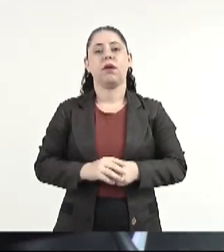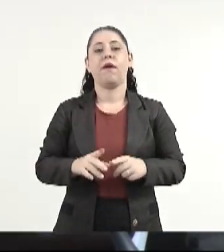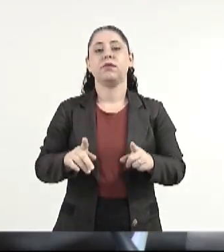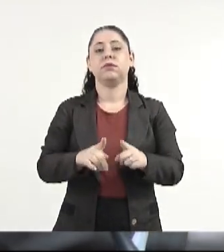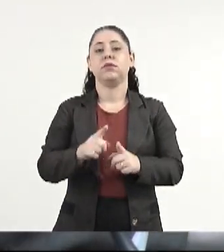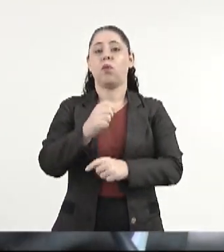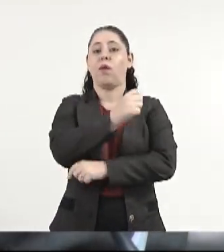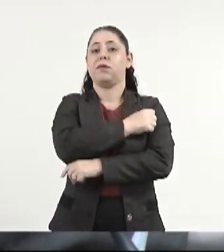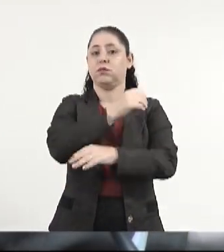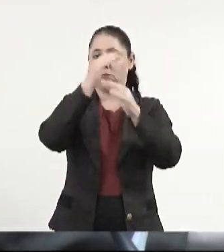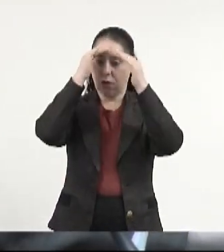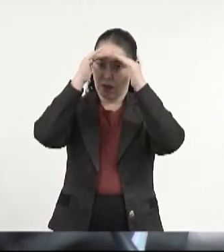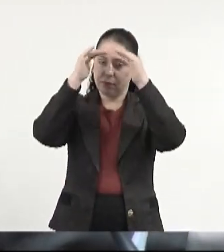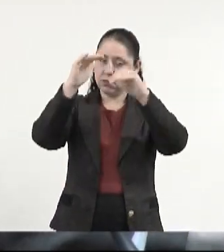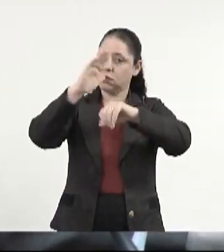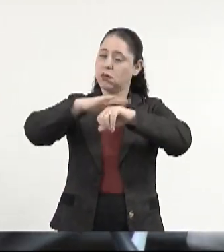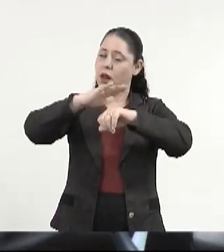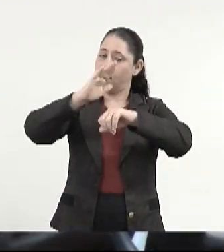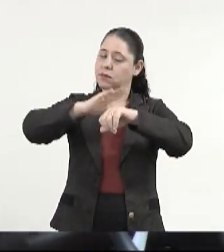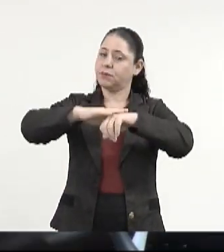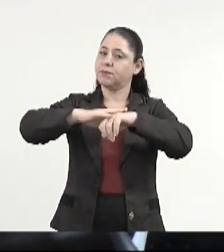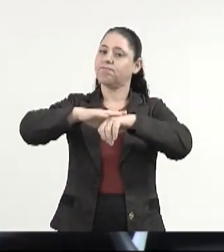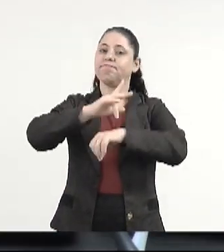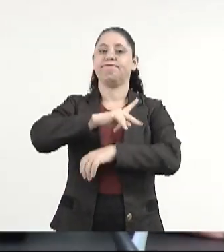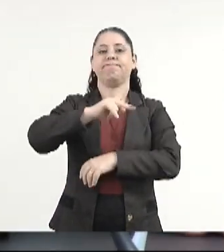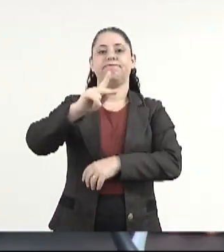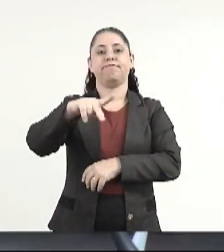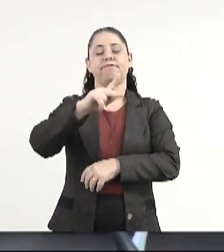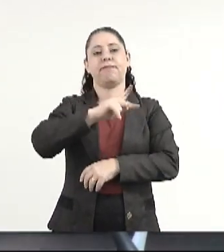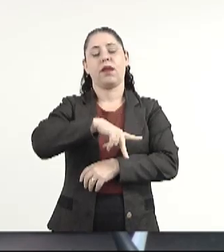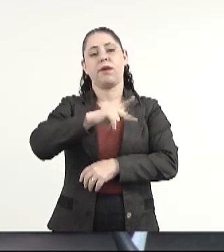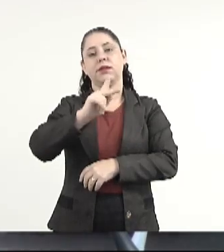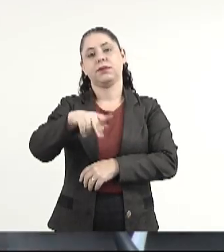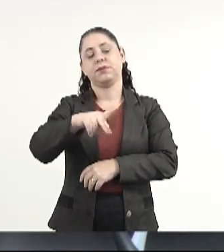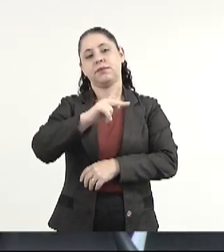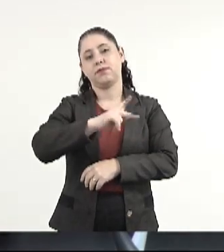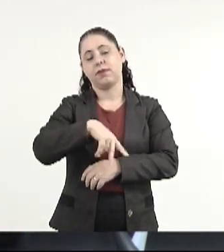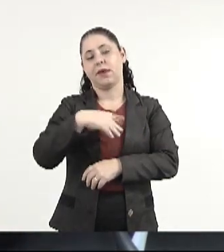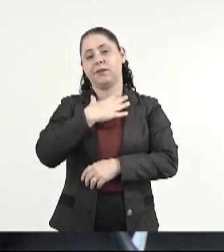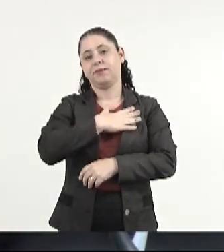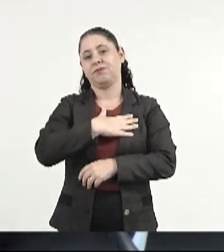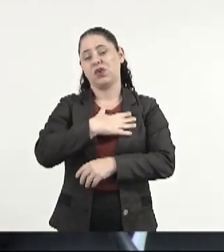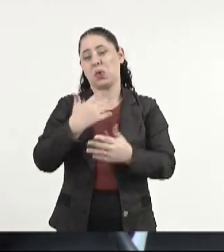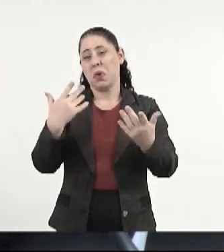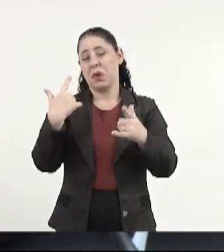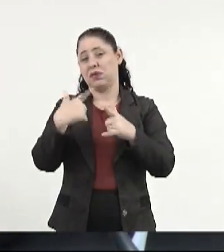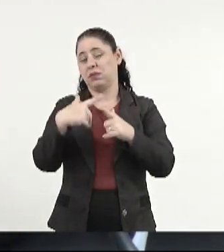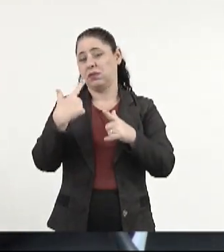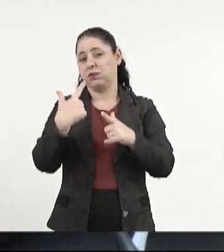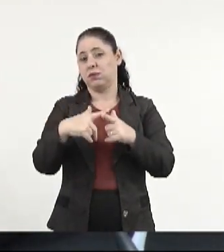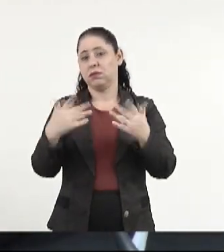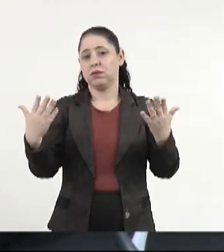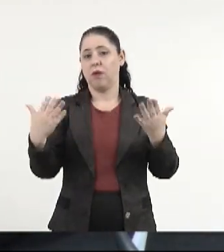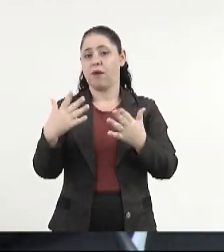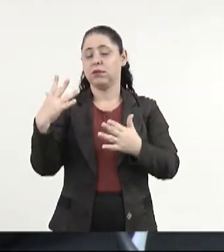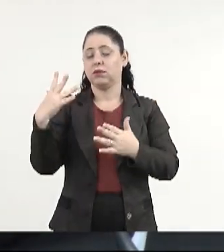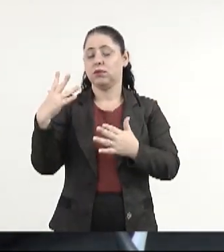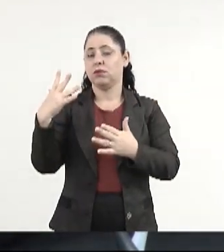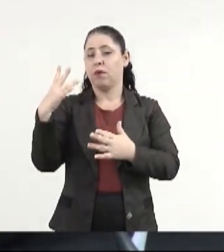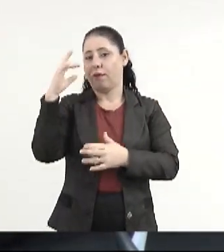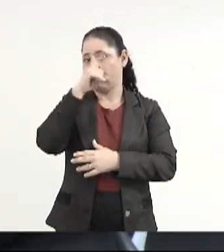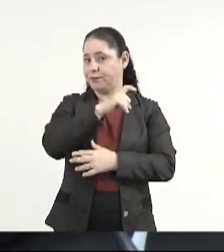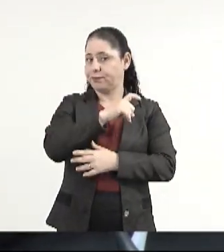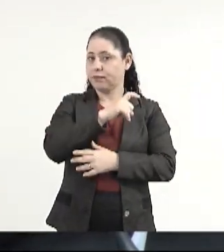até mesmo os alunos a respeitarem mais os seus professores. Uma grande situação que nós estamos vivendo no nosso país